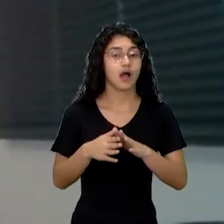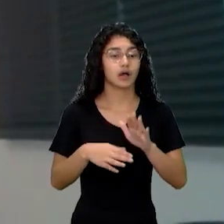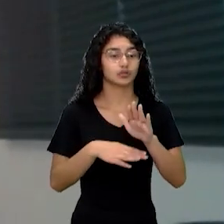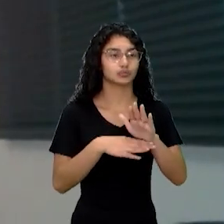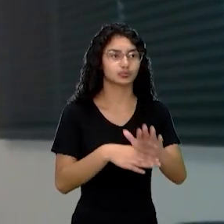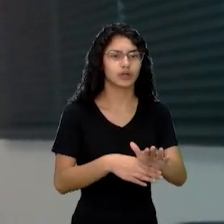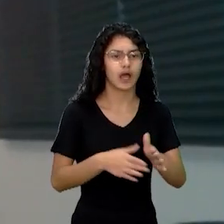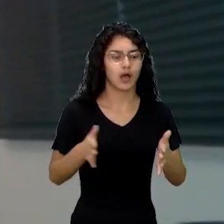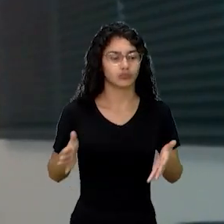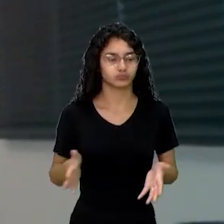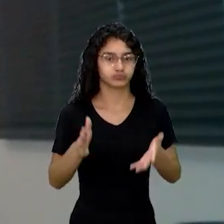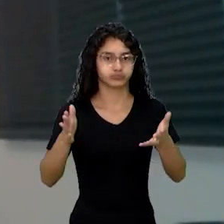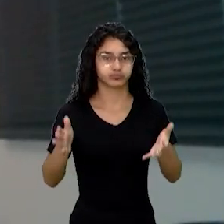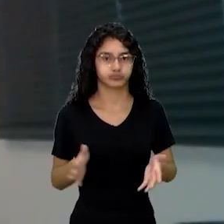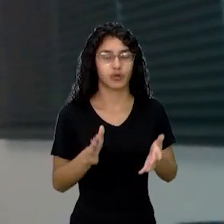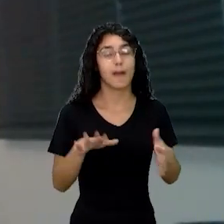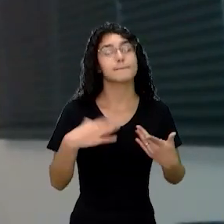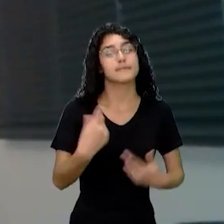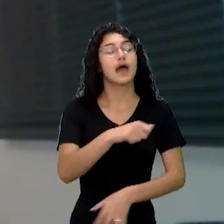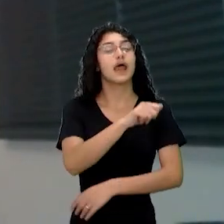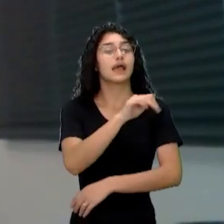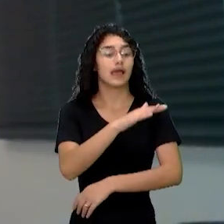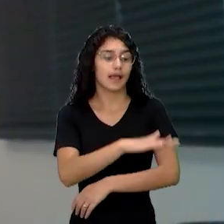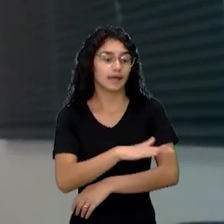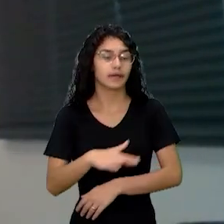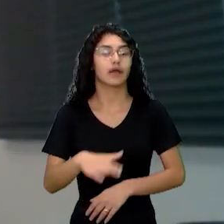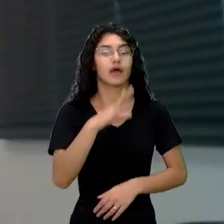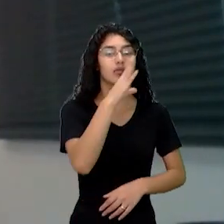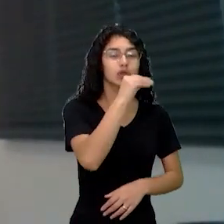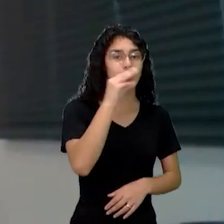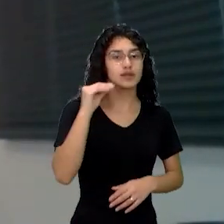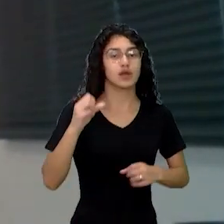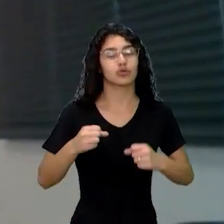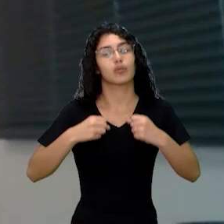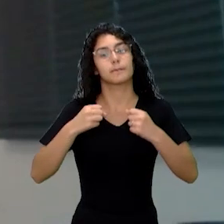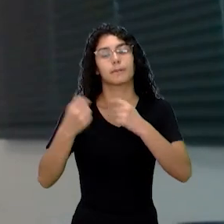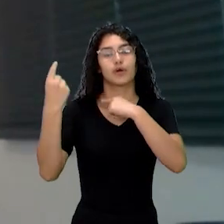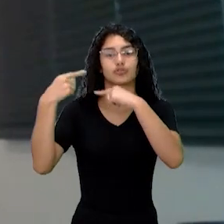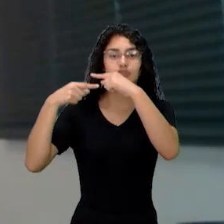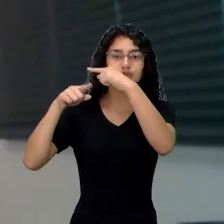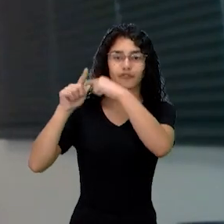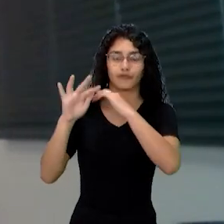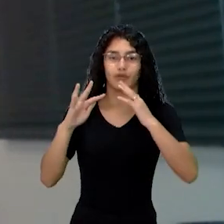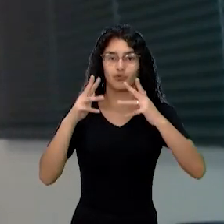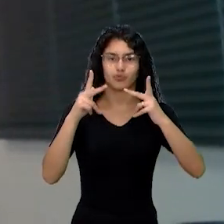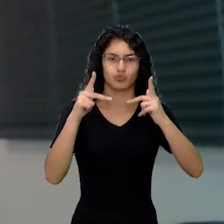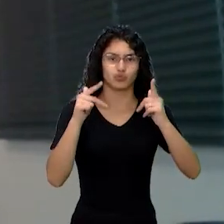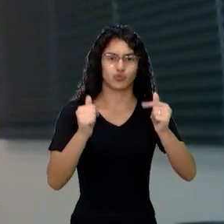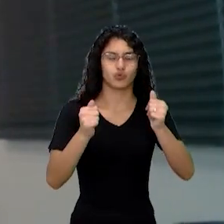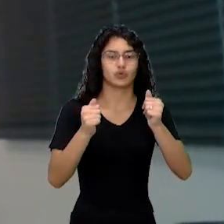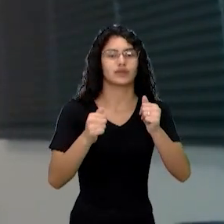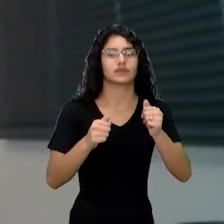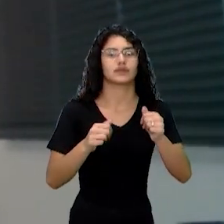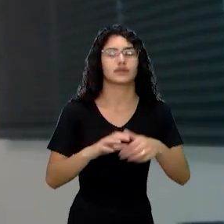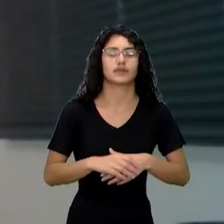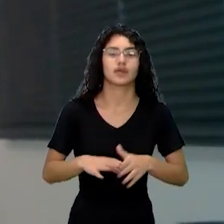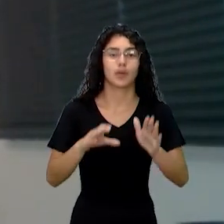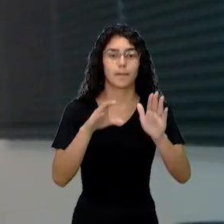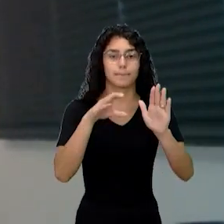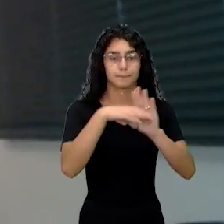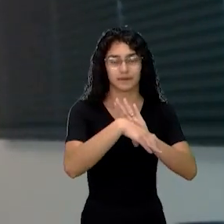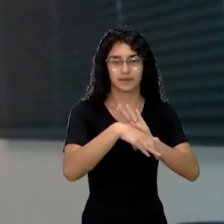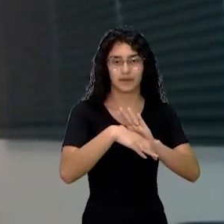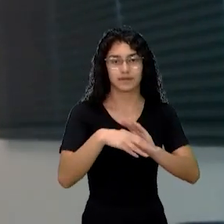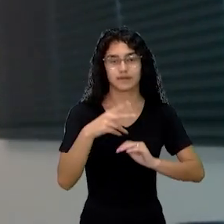de estimular, para que essa criança, esse jovem, possa desenvolver todos os seus potenciais na medida